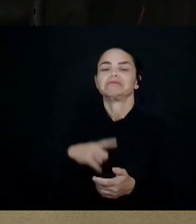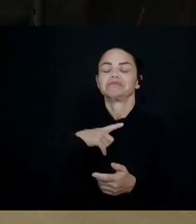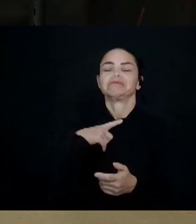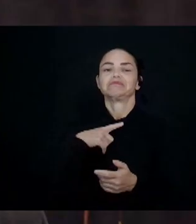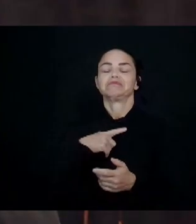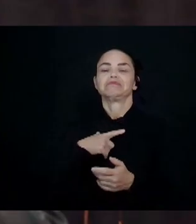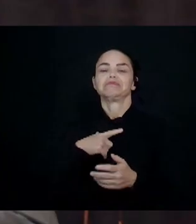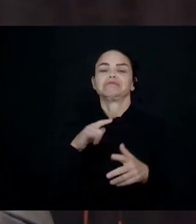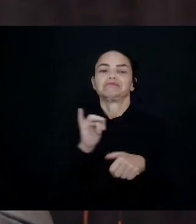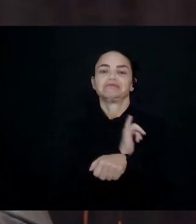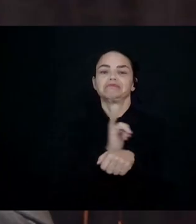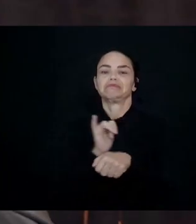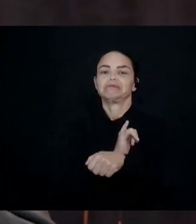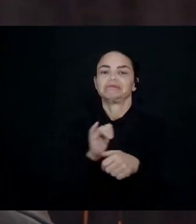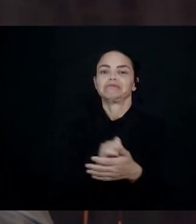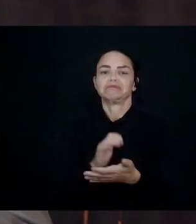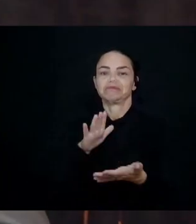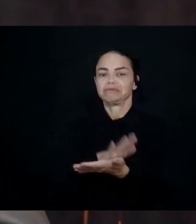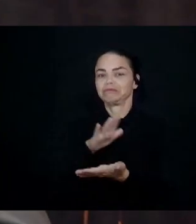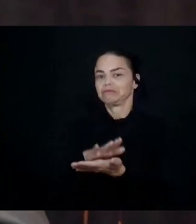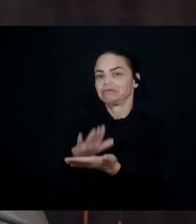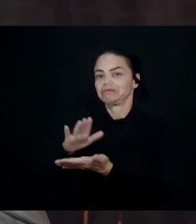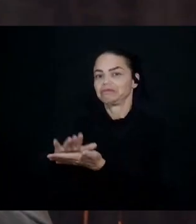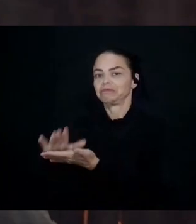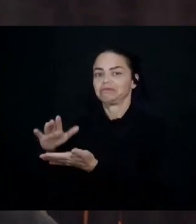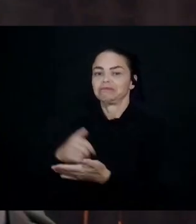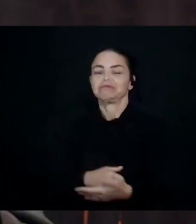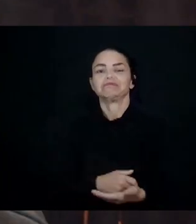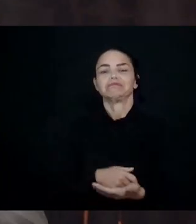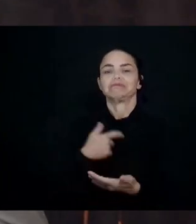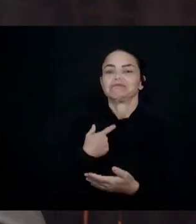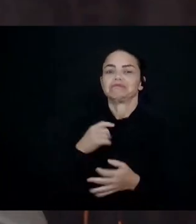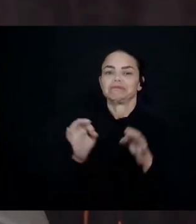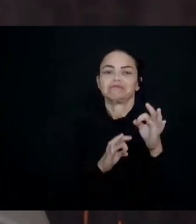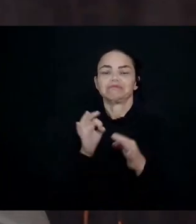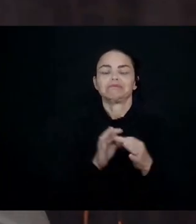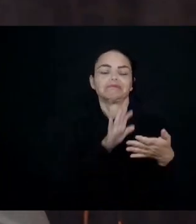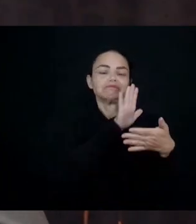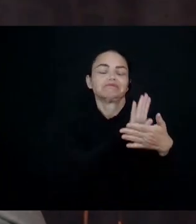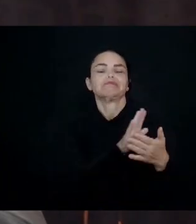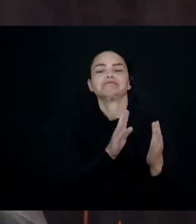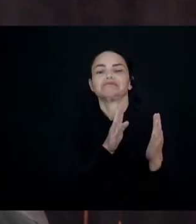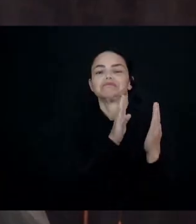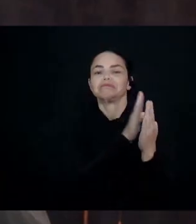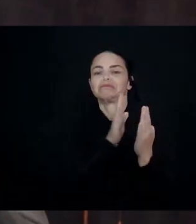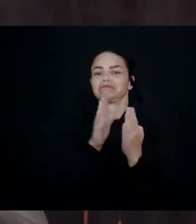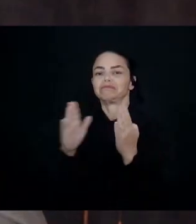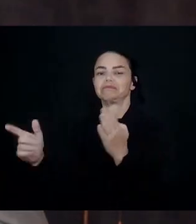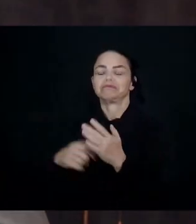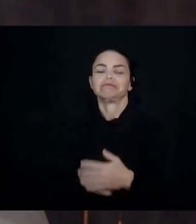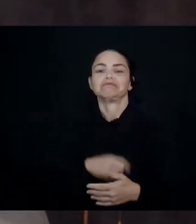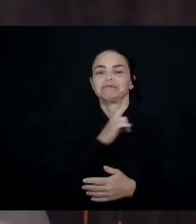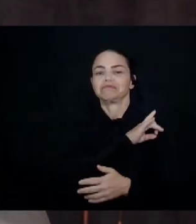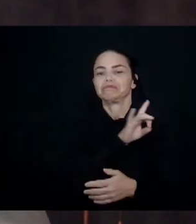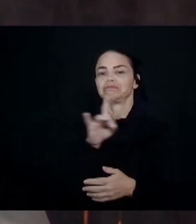de colocar a figurinha, né? Não pode mudar, tem que ser do jeito certo, na sequência certa, né? Cada um tem a sua maneira de